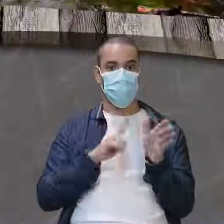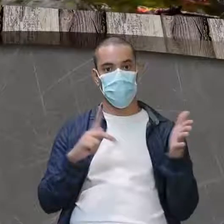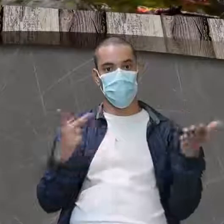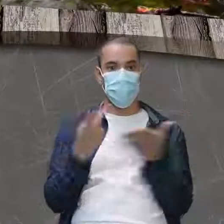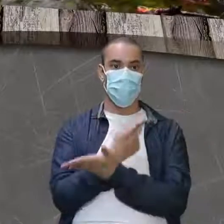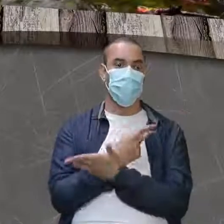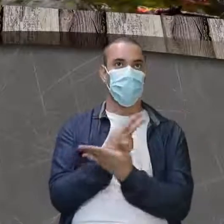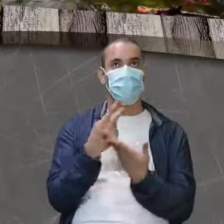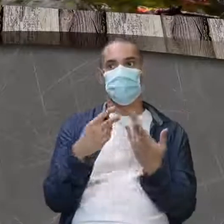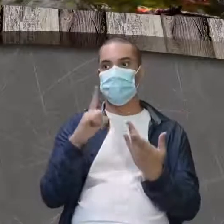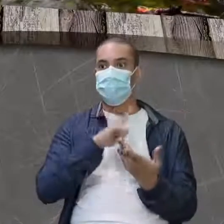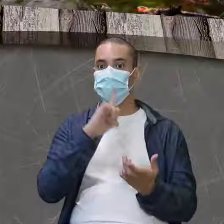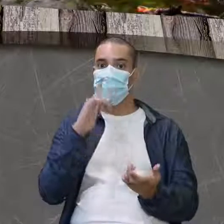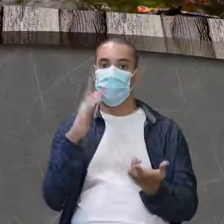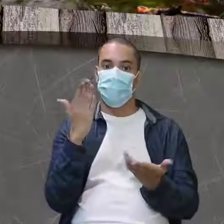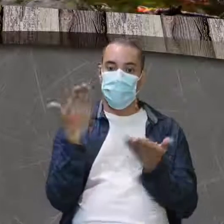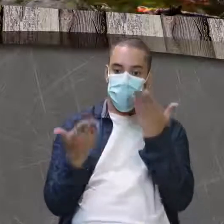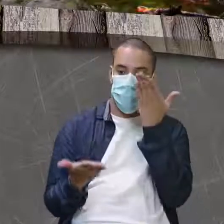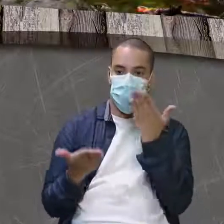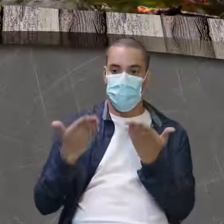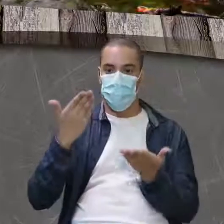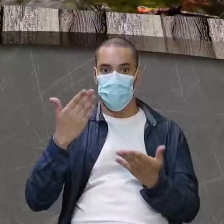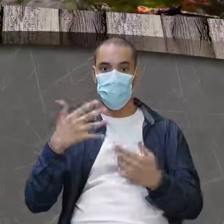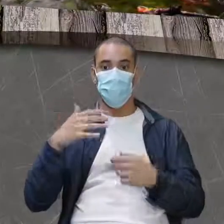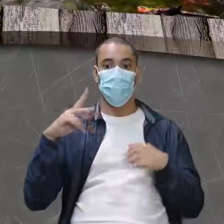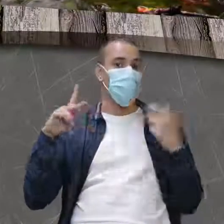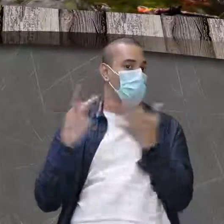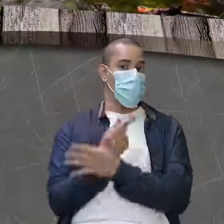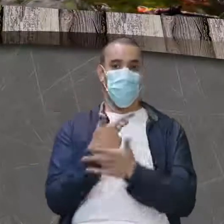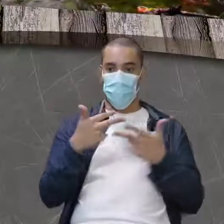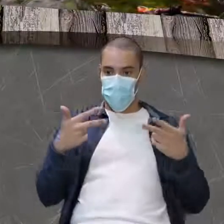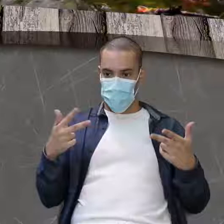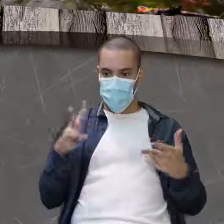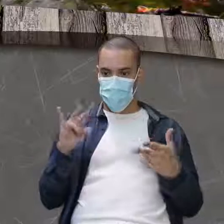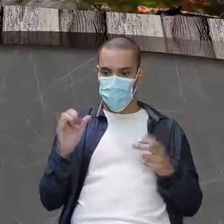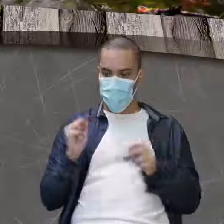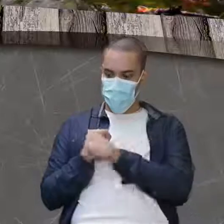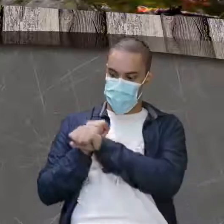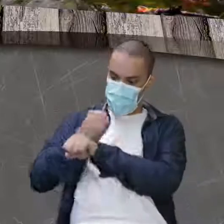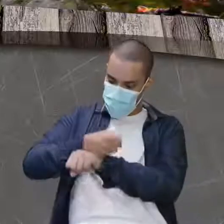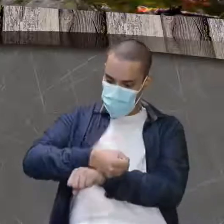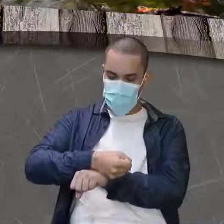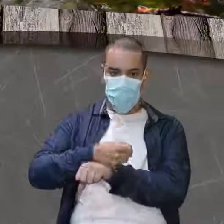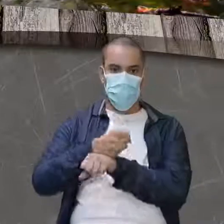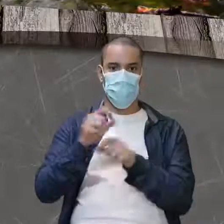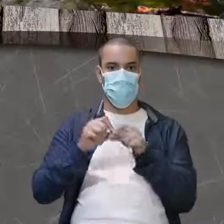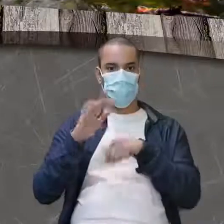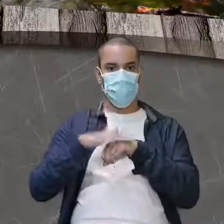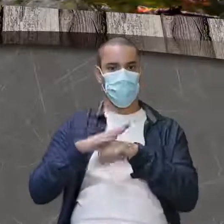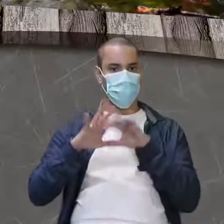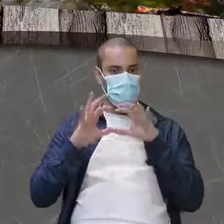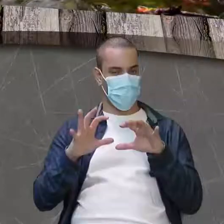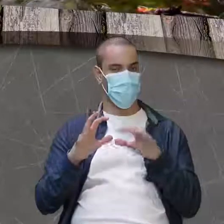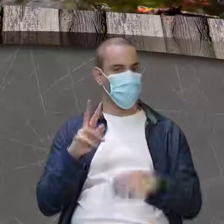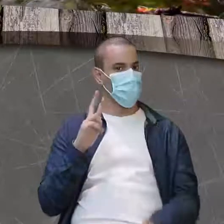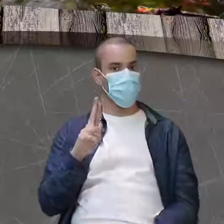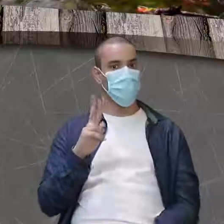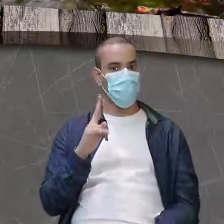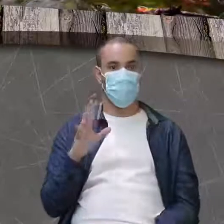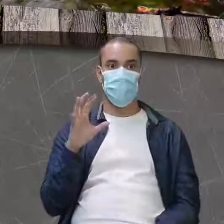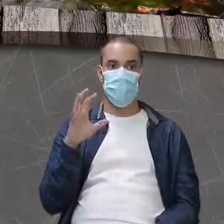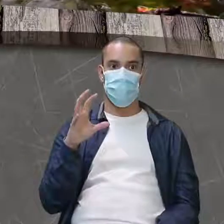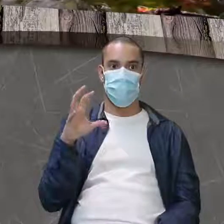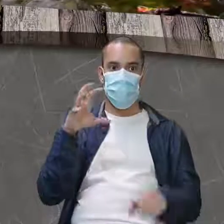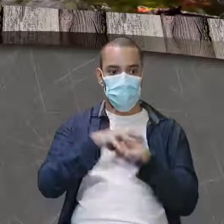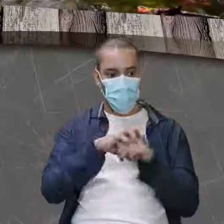gente fala que houve algum desequilíbrio, alguma situação em que vai forçar esses organismos a agirem dessa forma. Não é que eles só